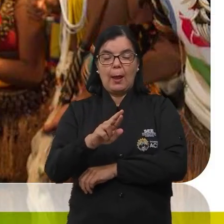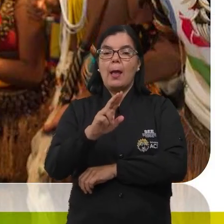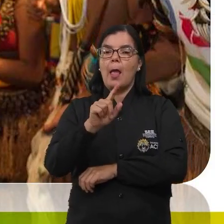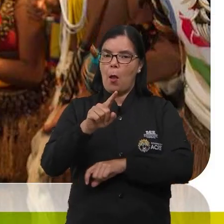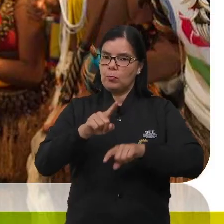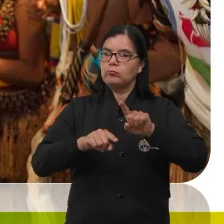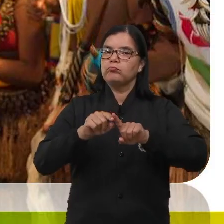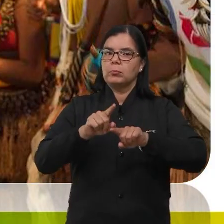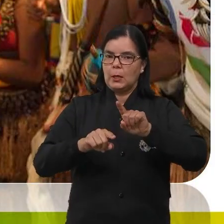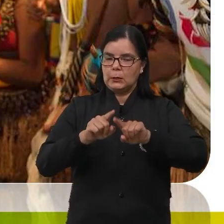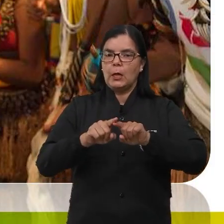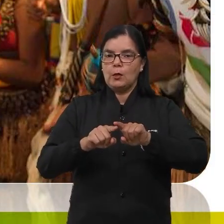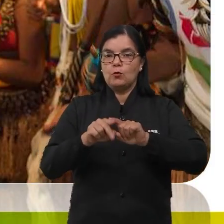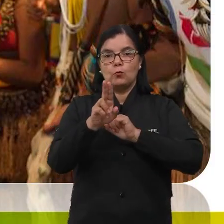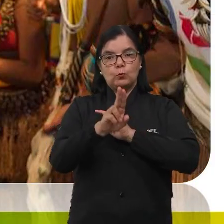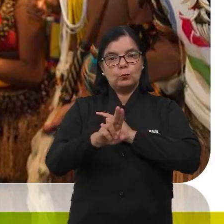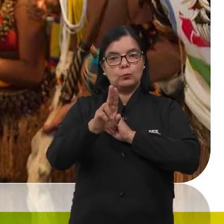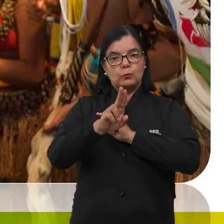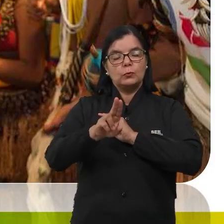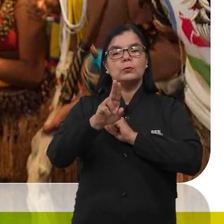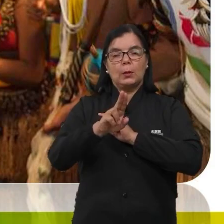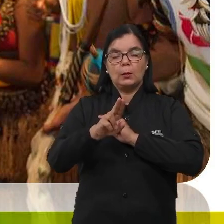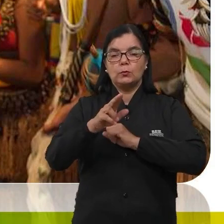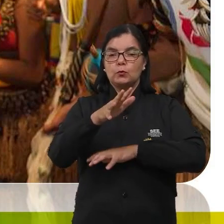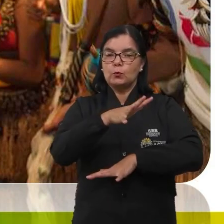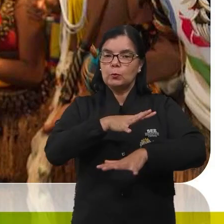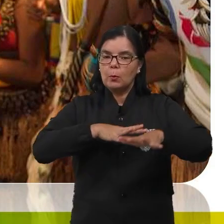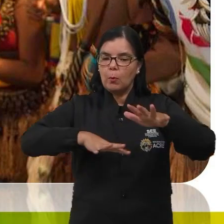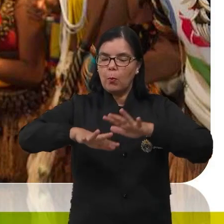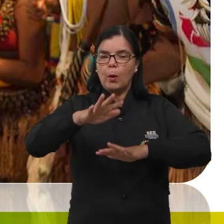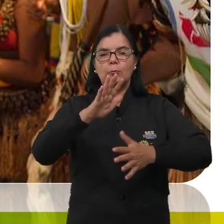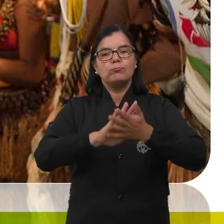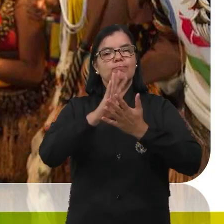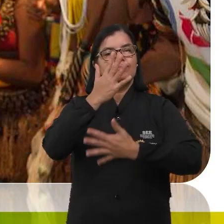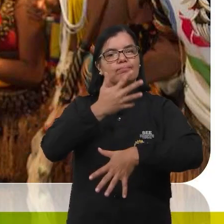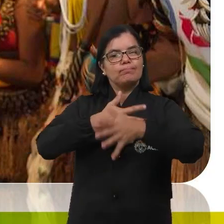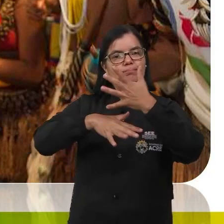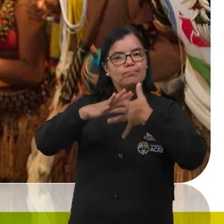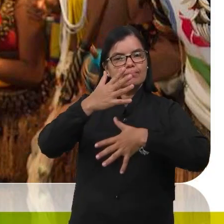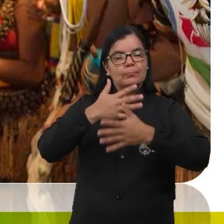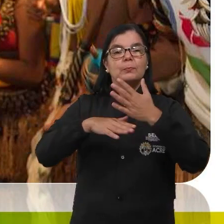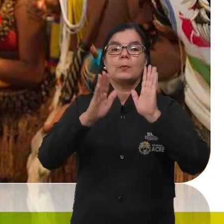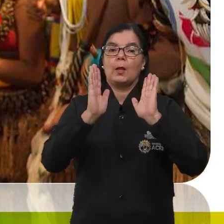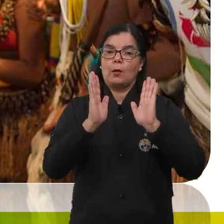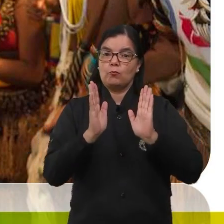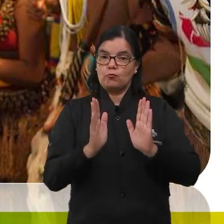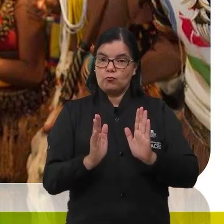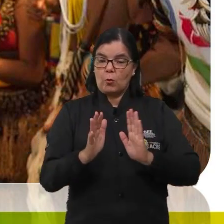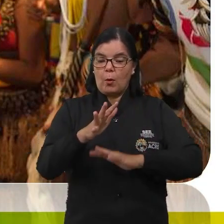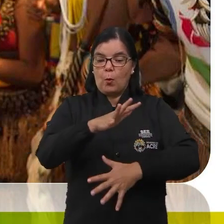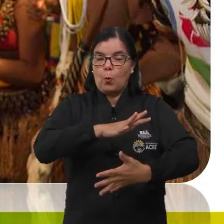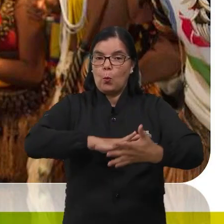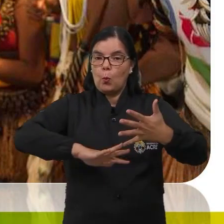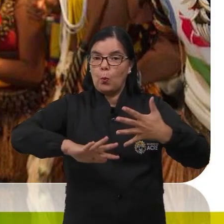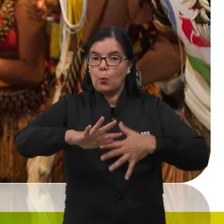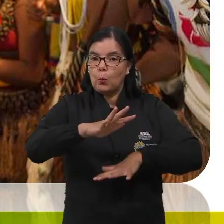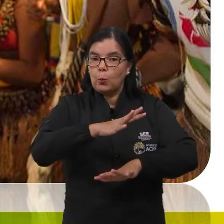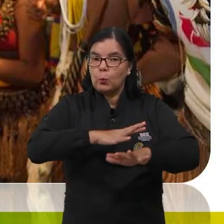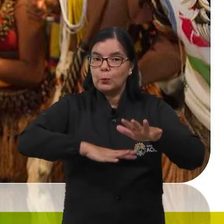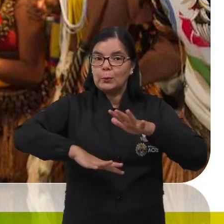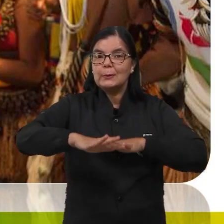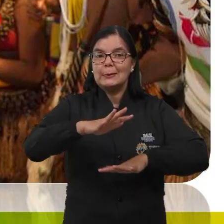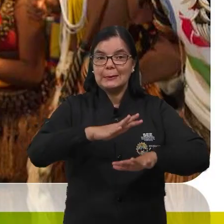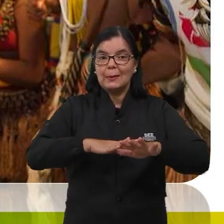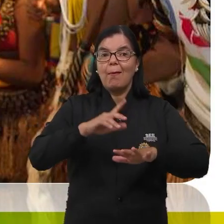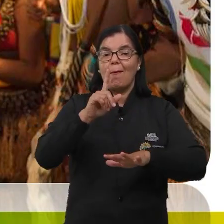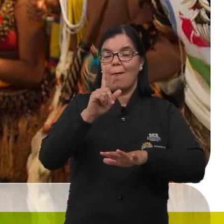objeto material utilizado para os rituais de celebração, né? Já o ritual em si de celebração,